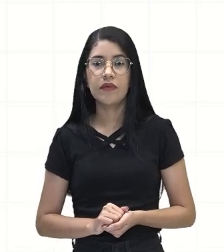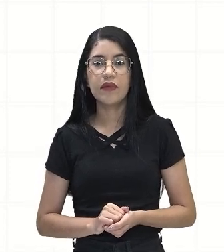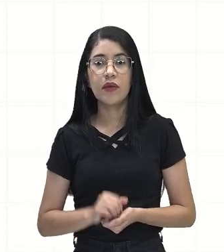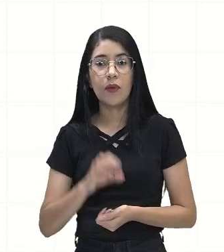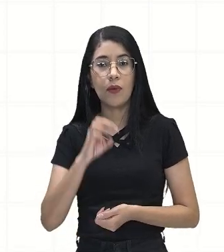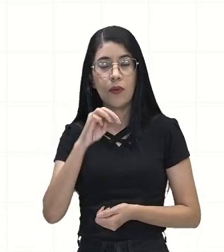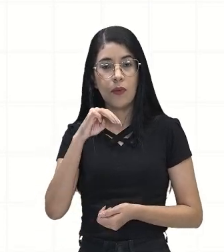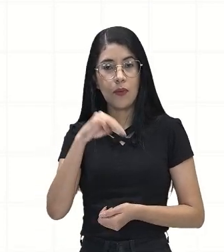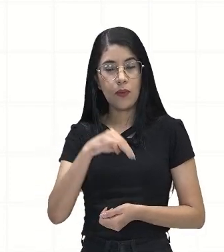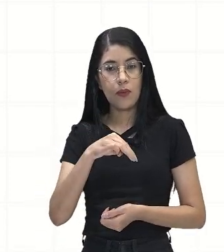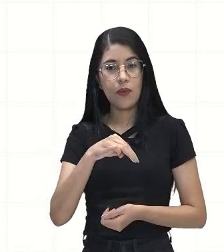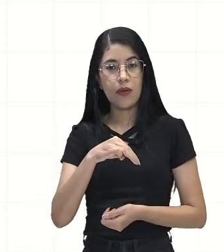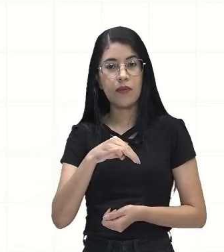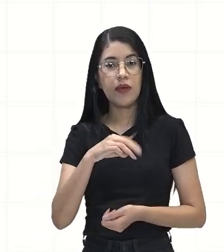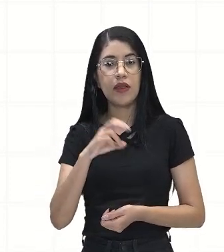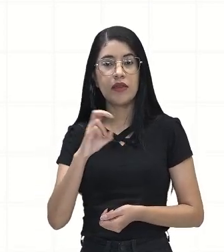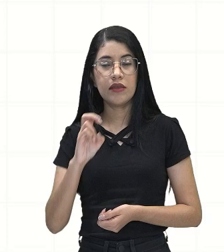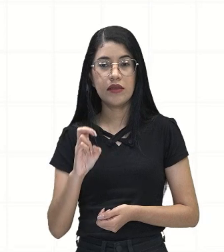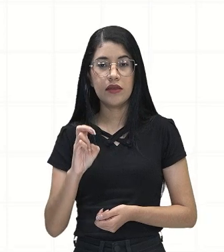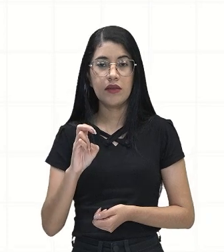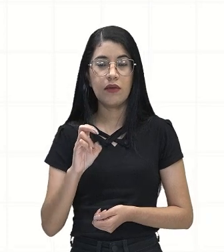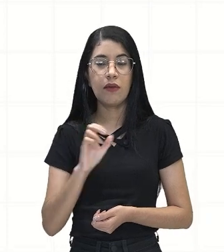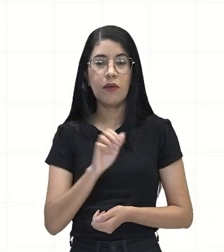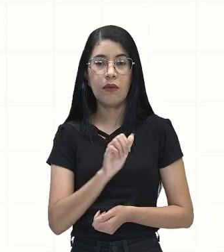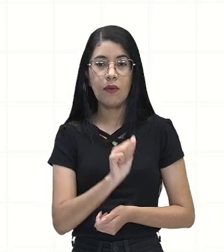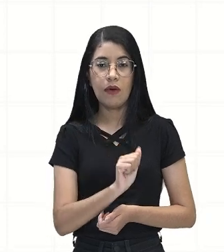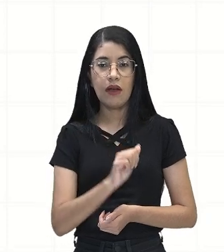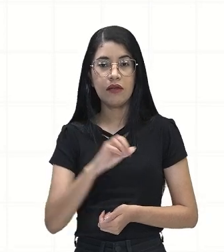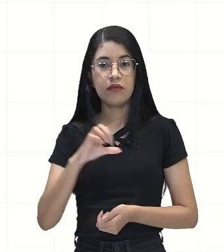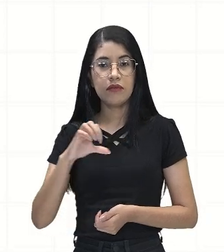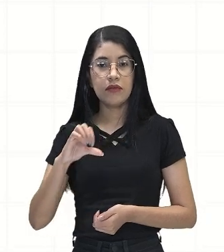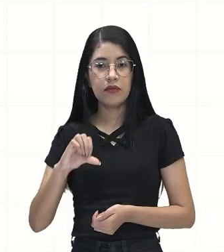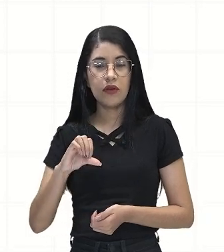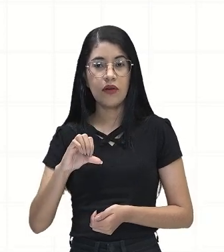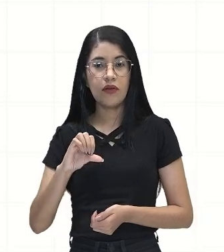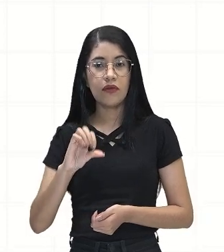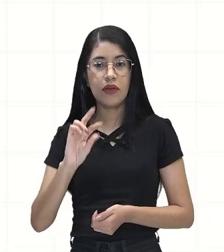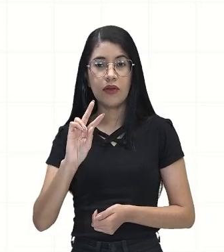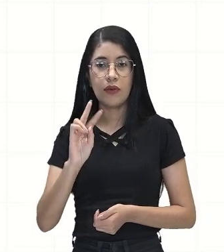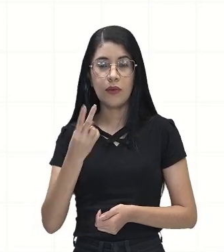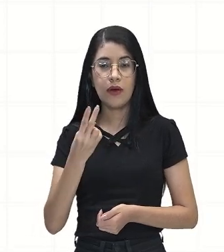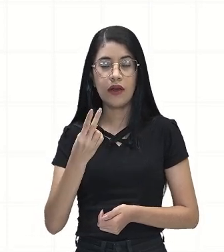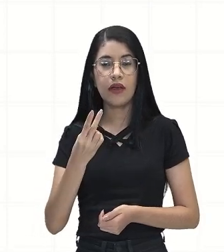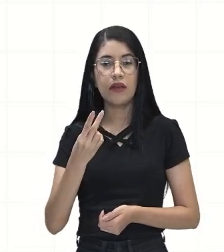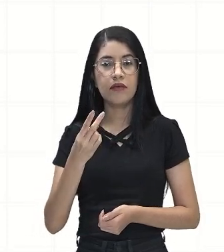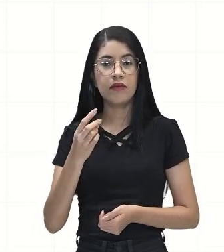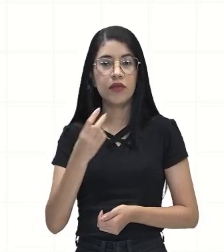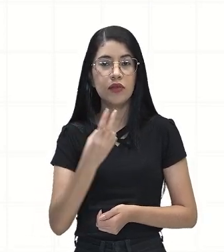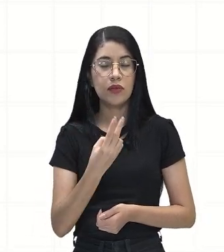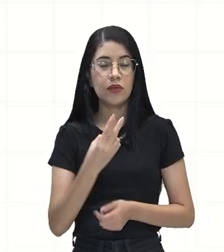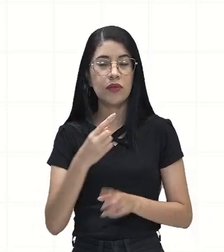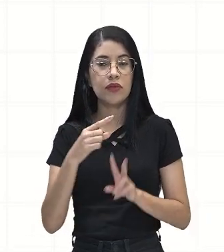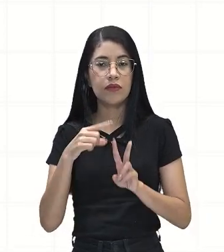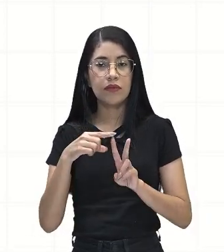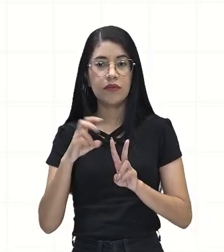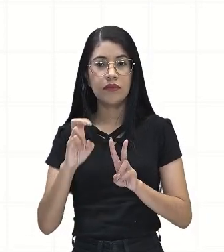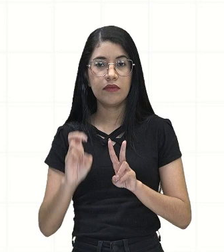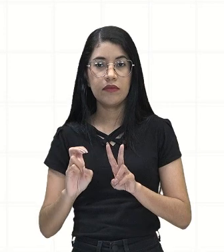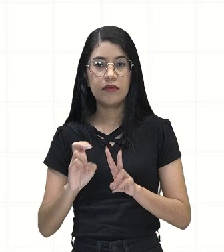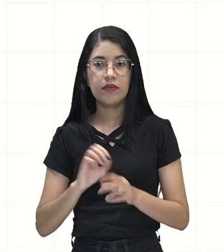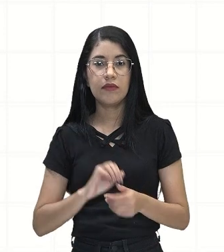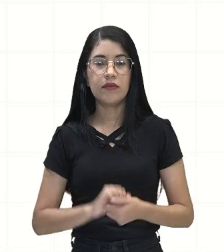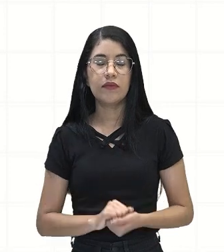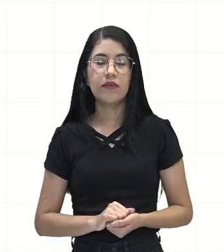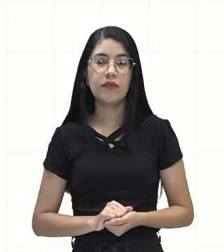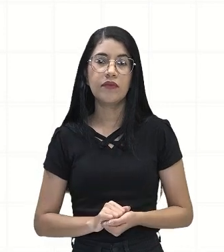vale 5, o A vale 9, o H vale 2 raiz de 5.